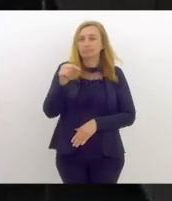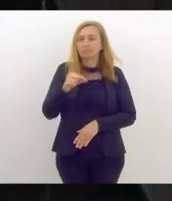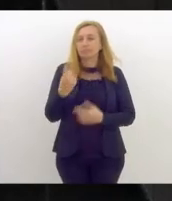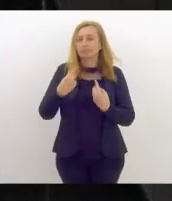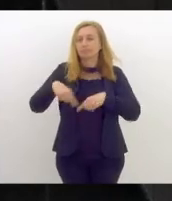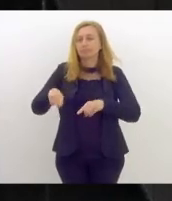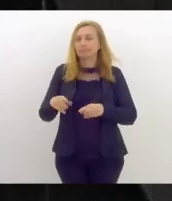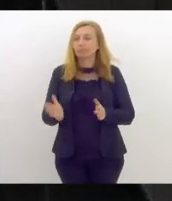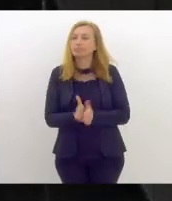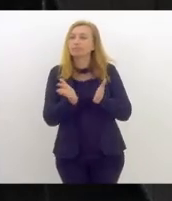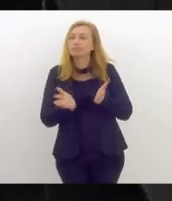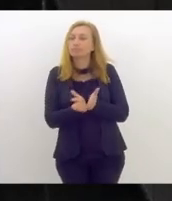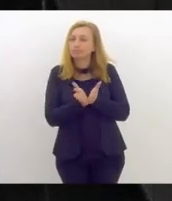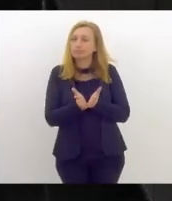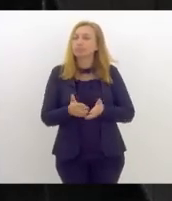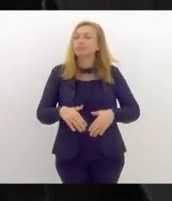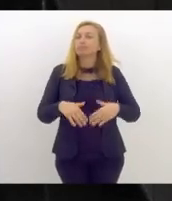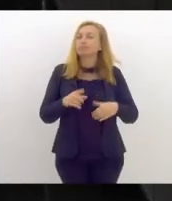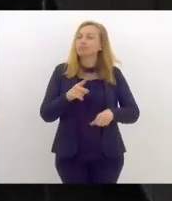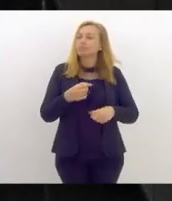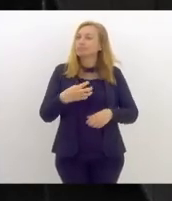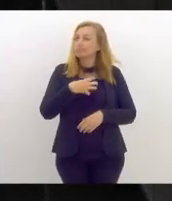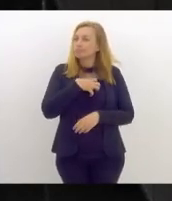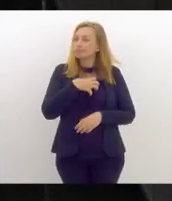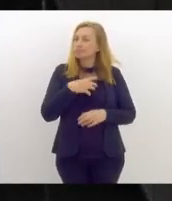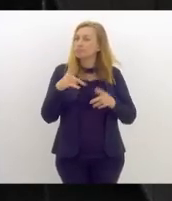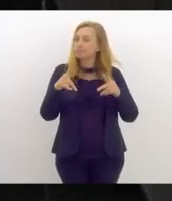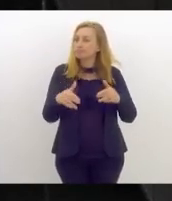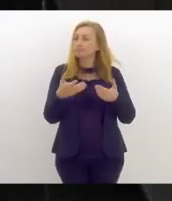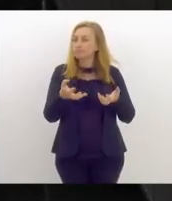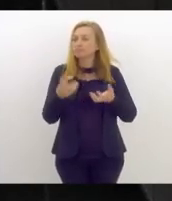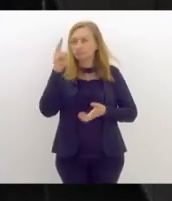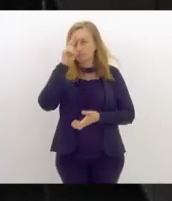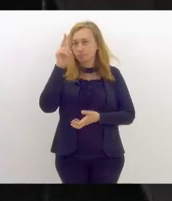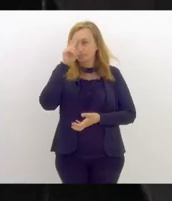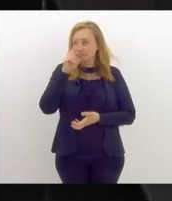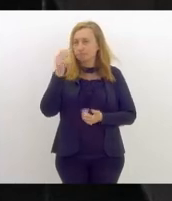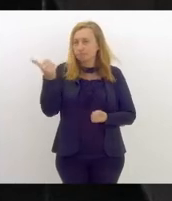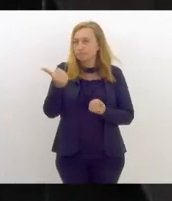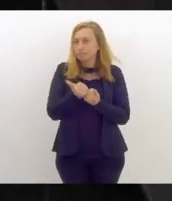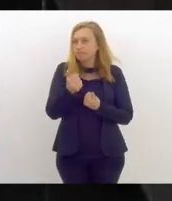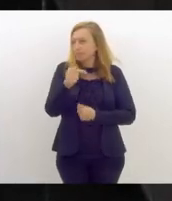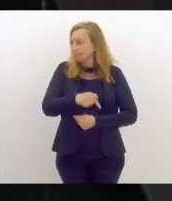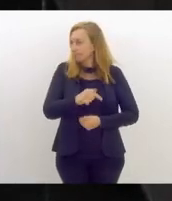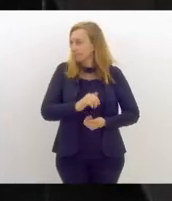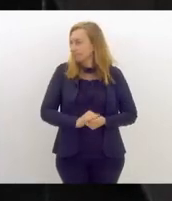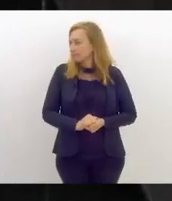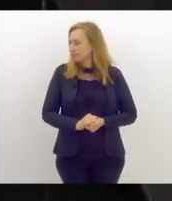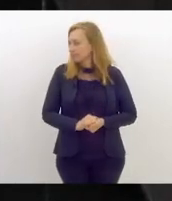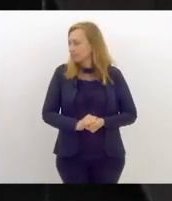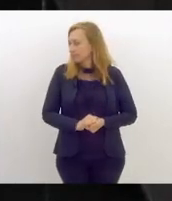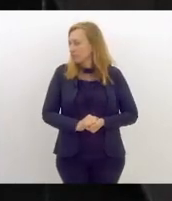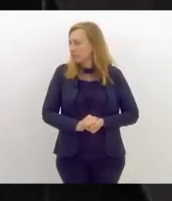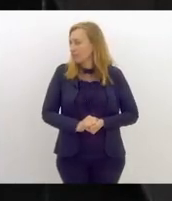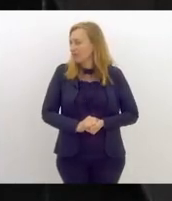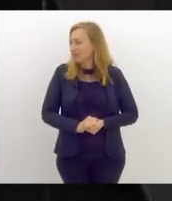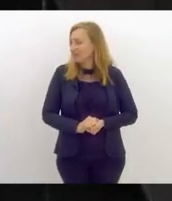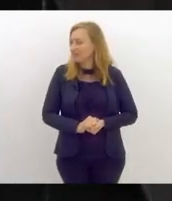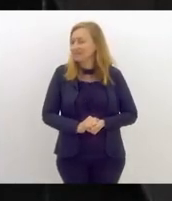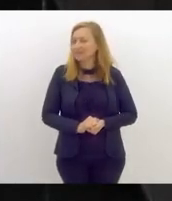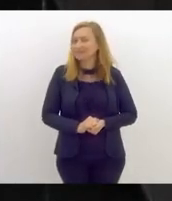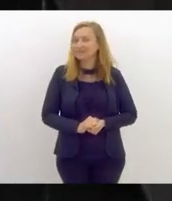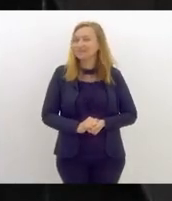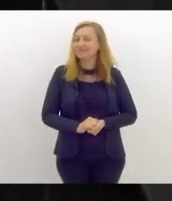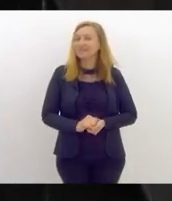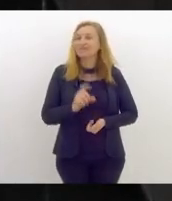combate à pobreza com combate à miséria e nesse sentido eu quero só lembrar o seguinte me apoiando aqui no outro documento importante desses últimos